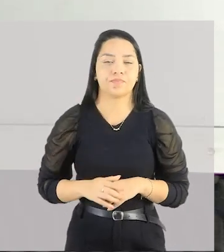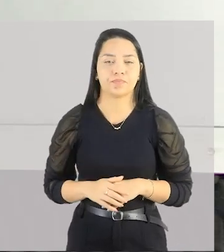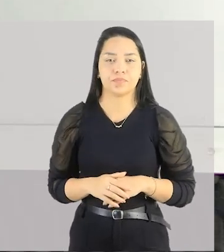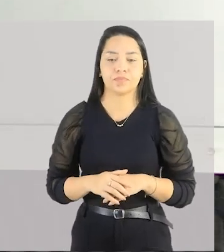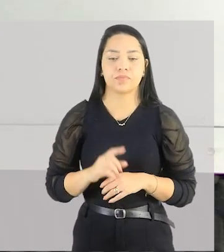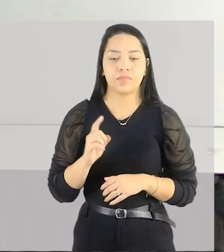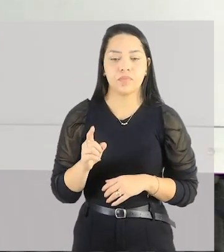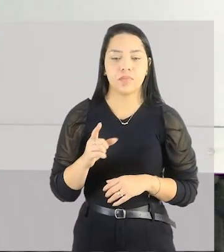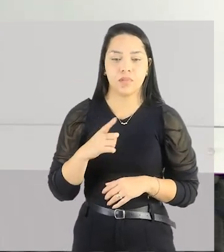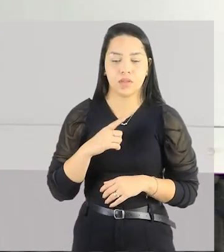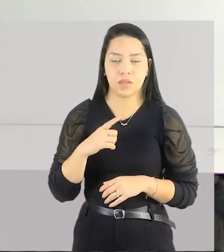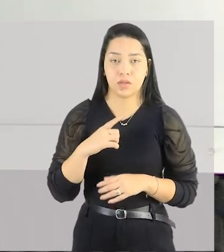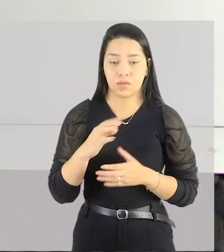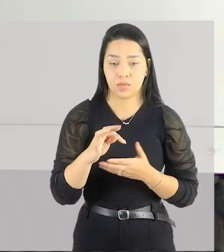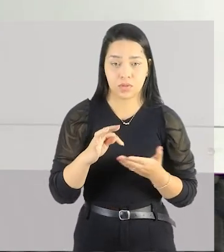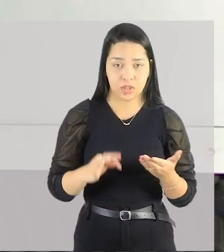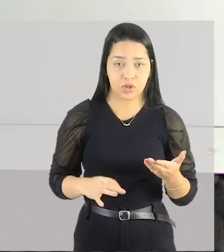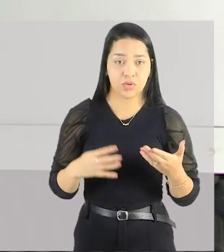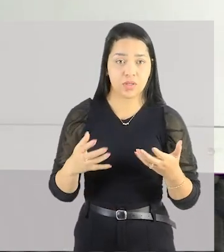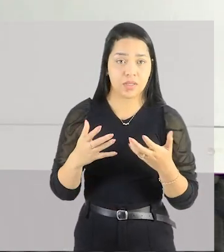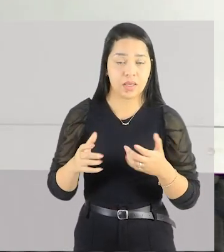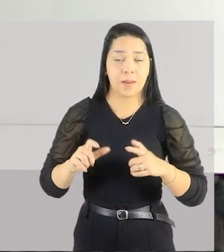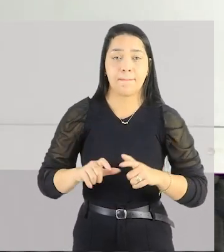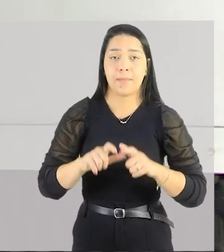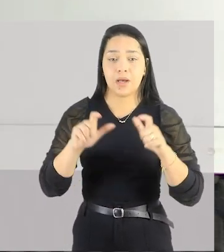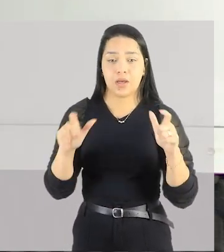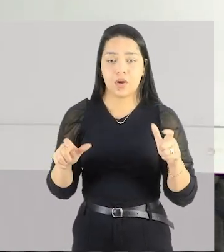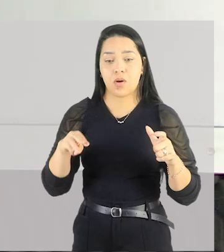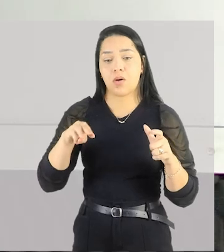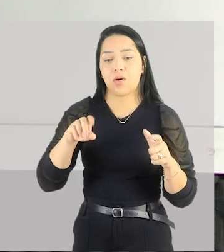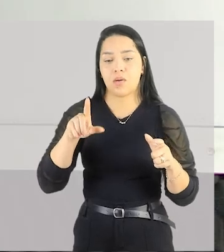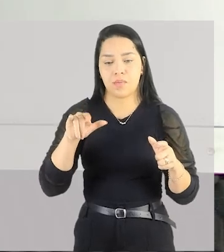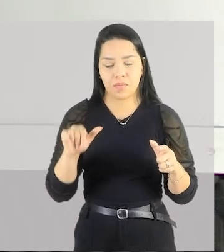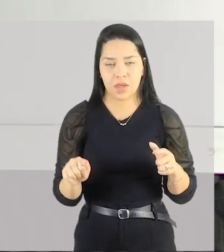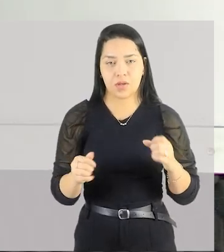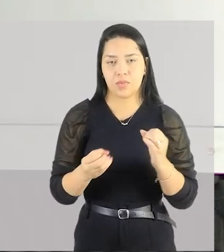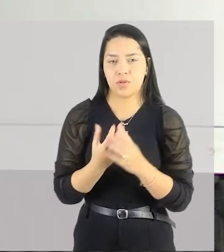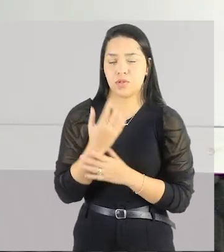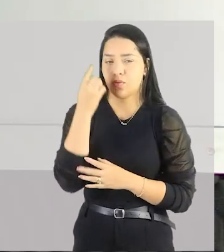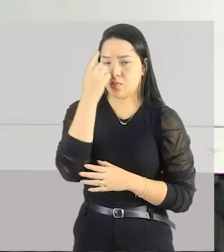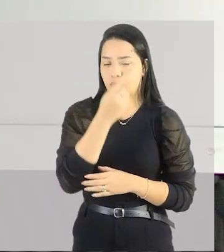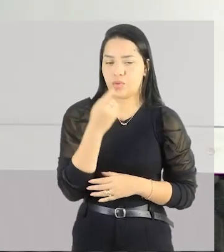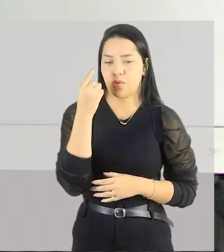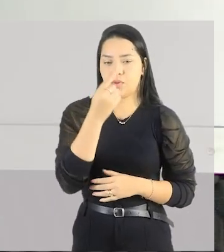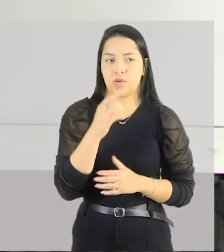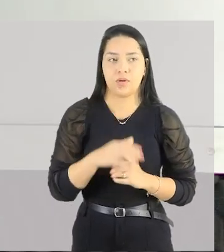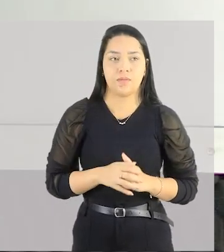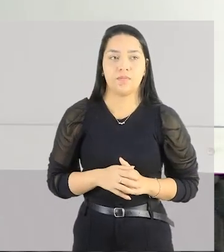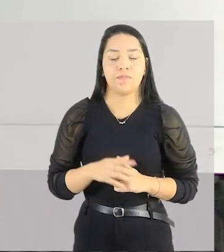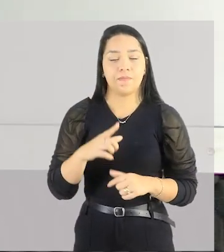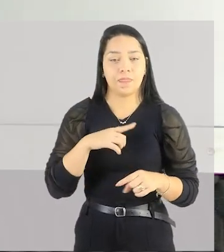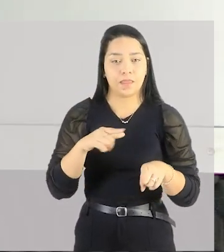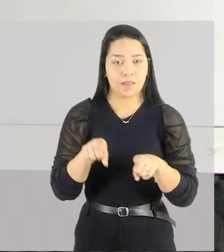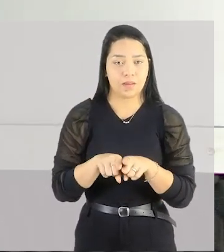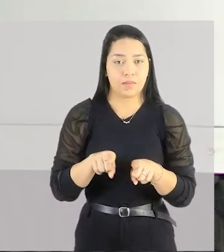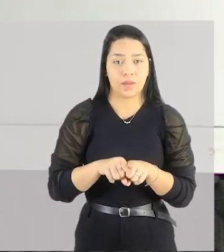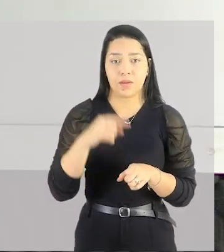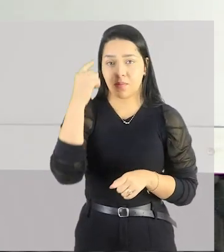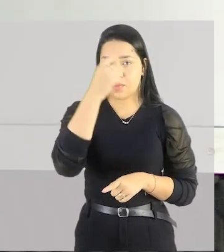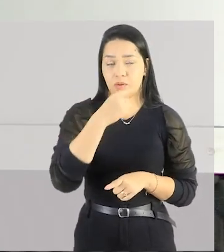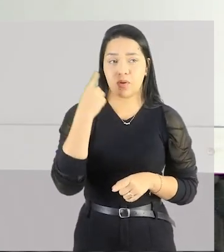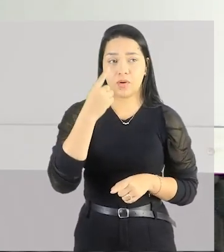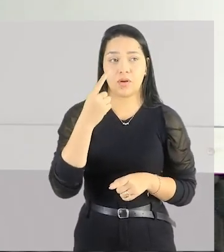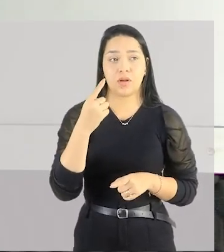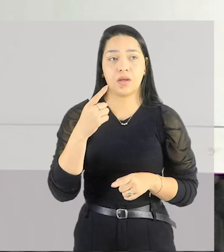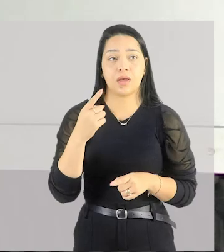Então tá ali no meio do texto. Ele quer que tenha a maior média de produção por hora. A que tem a maior média de produção por hora é a